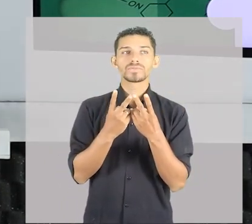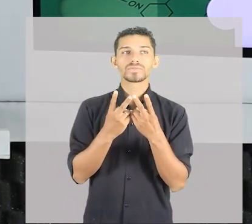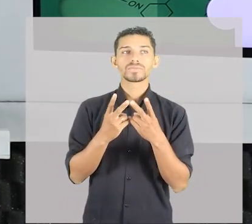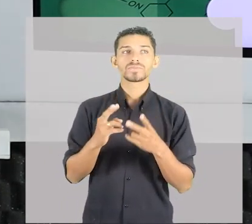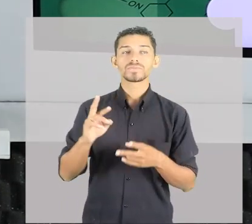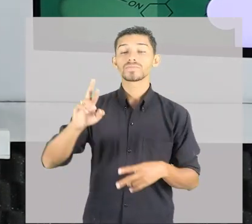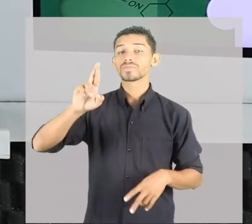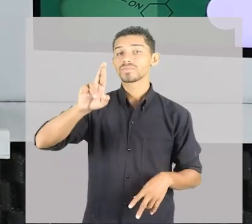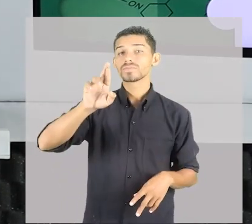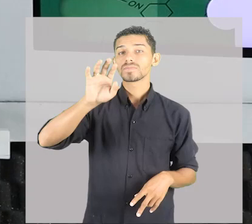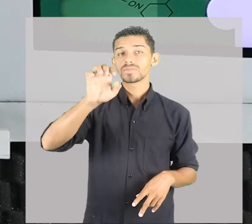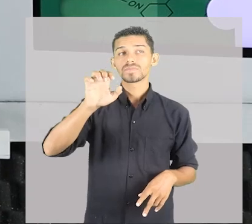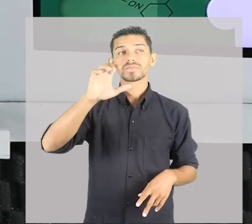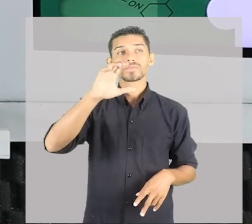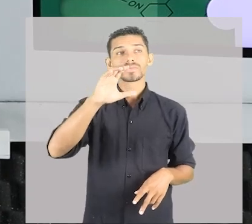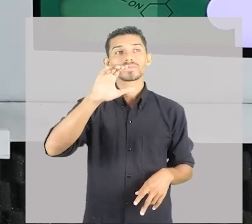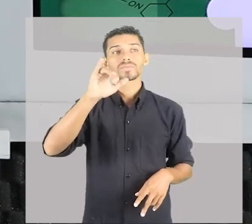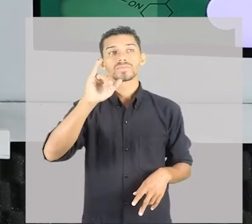do